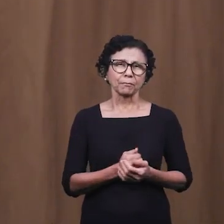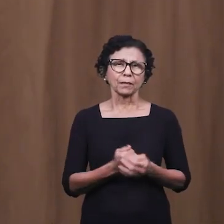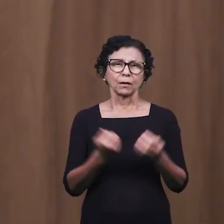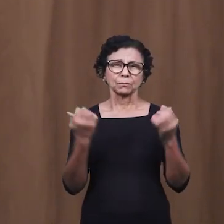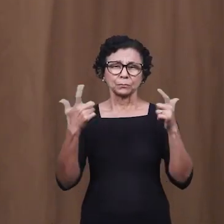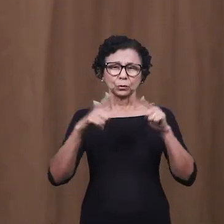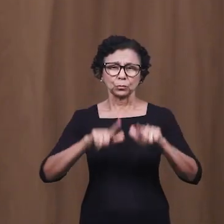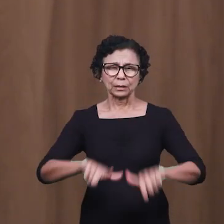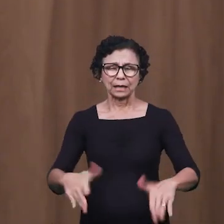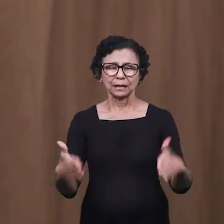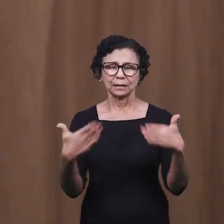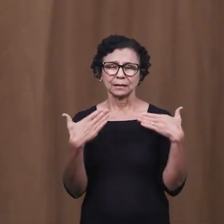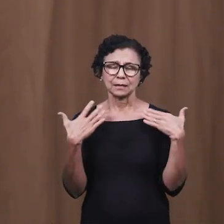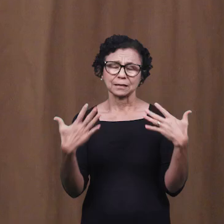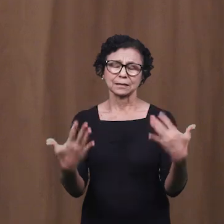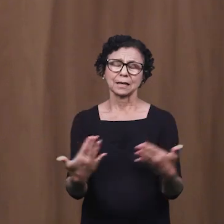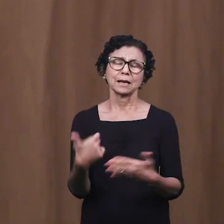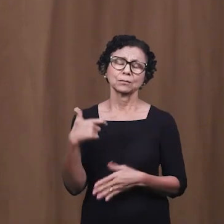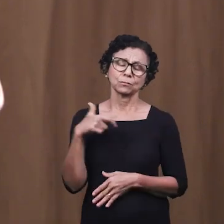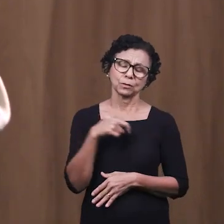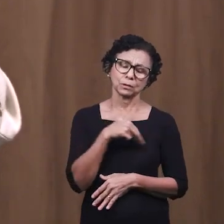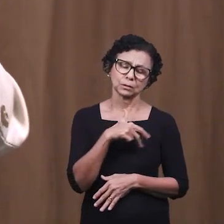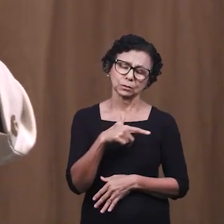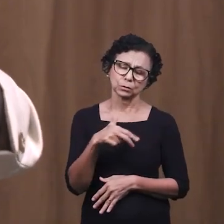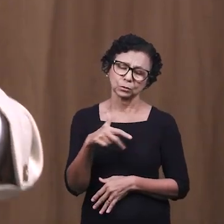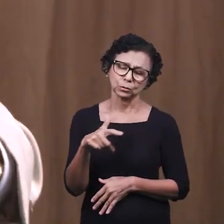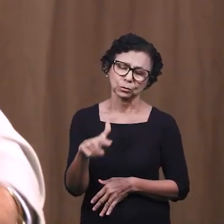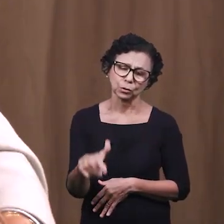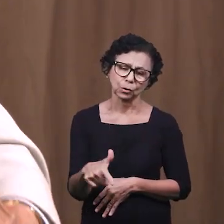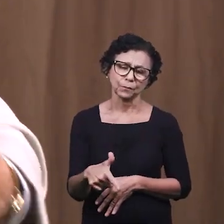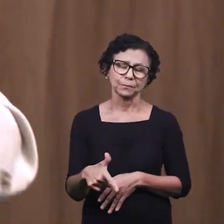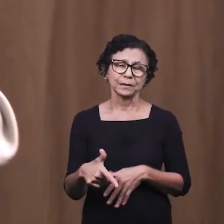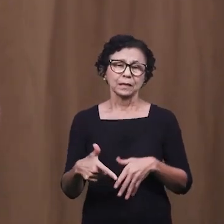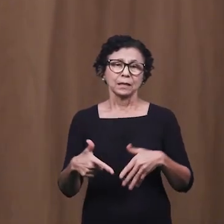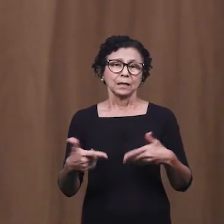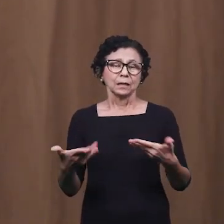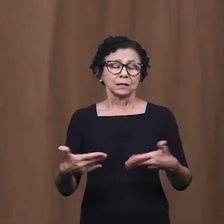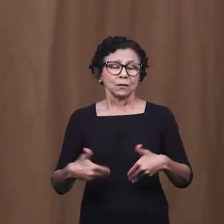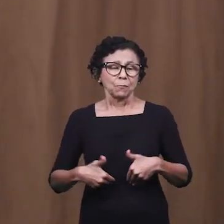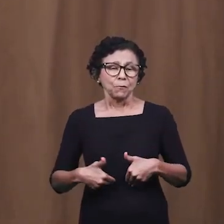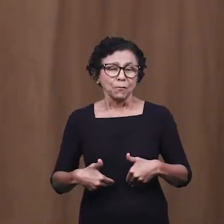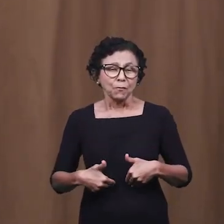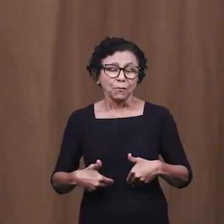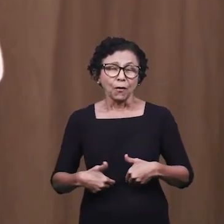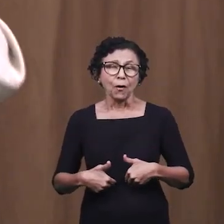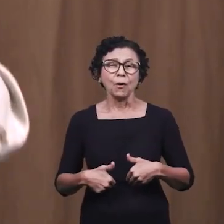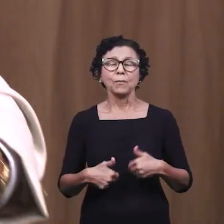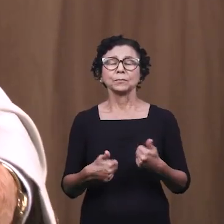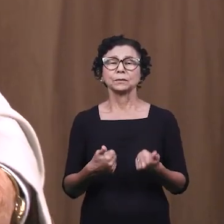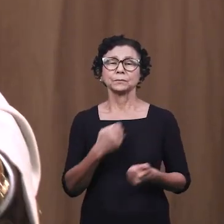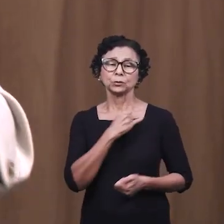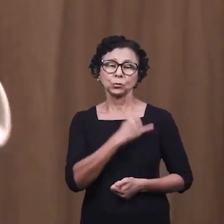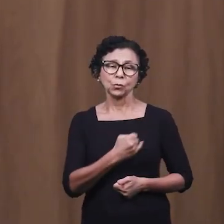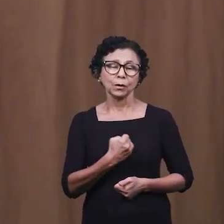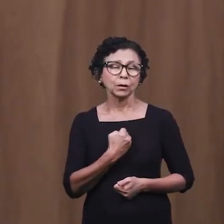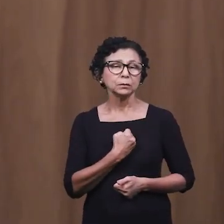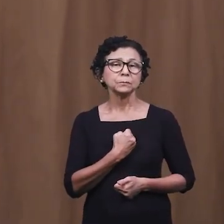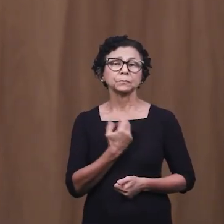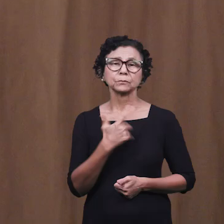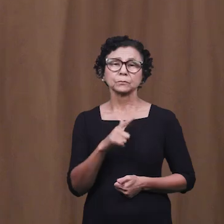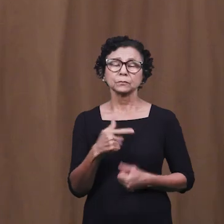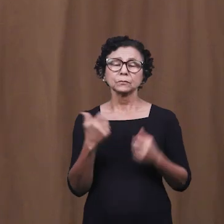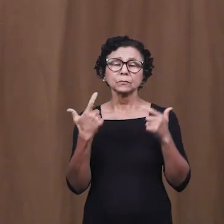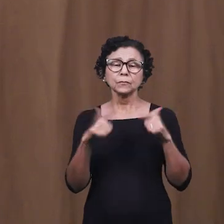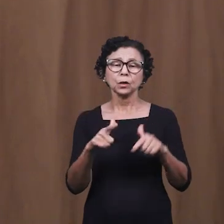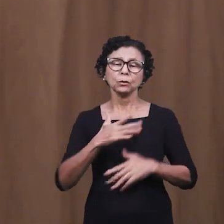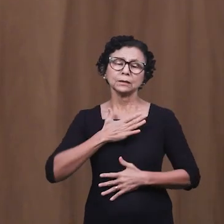os exércitos causticantes da Galiléia, aquele que tinha fome, aquele que não tinha onde reclinar a cabeça,